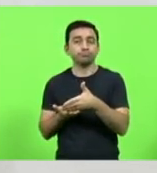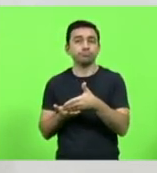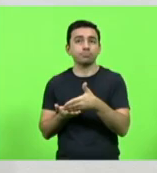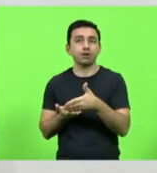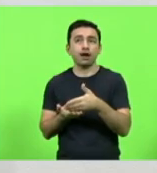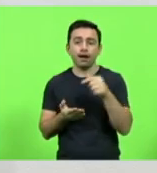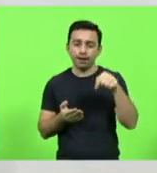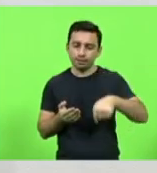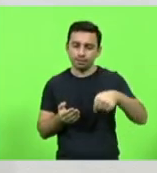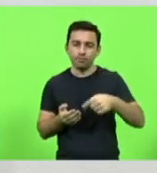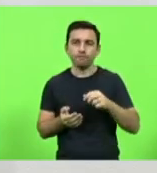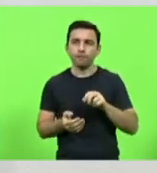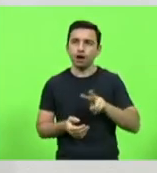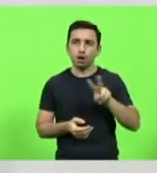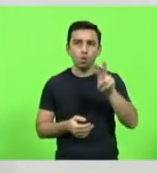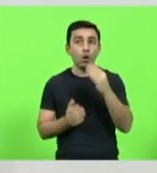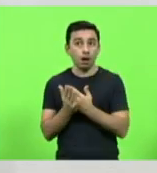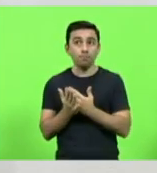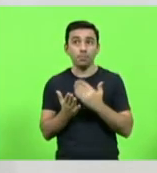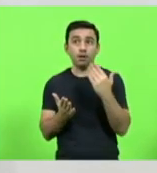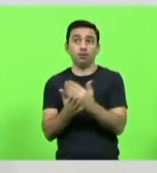Assembleia com um valor maior ainda,